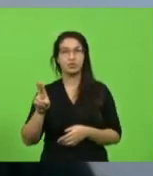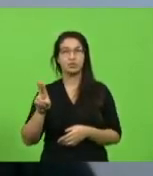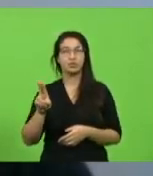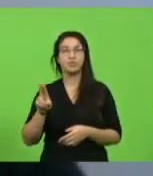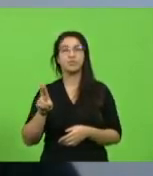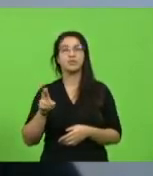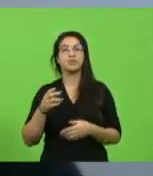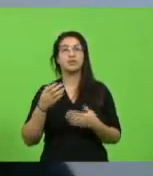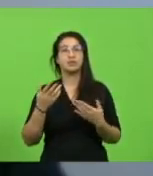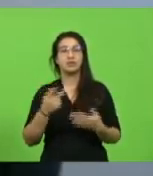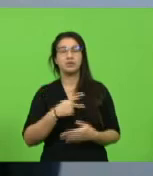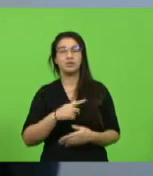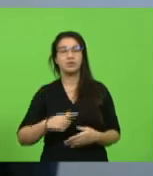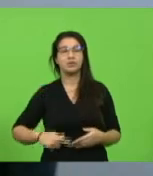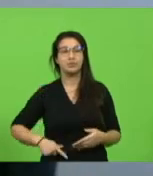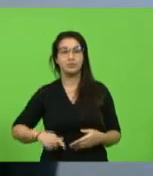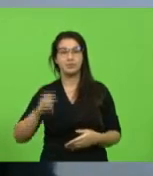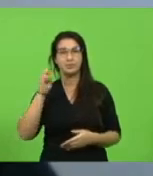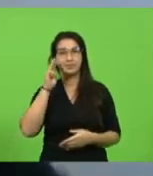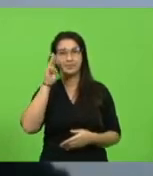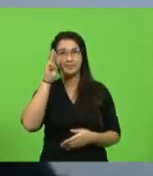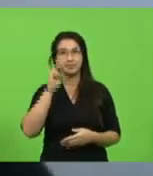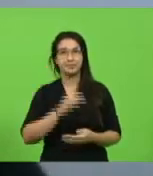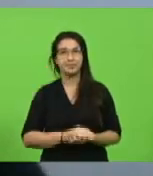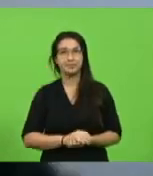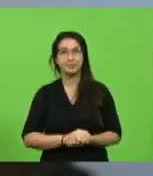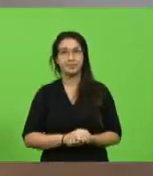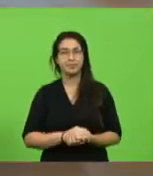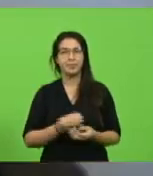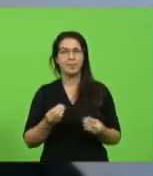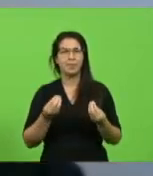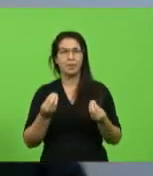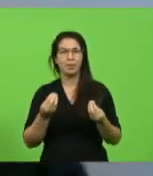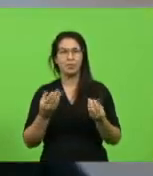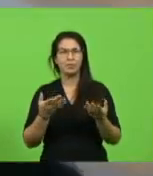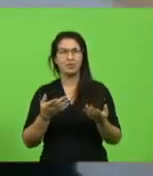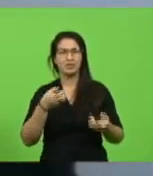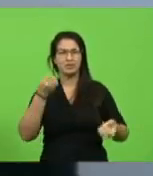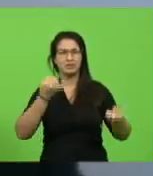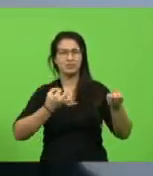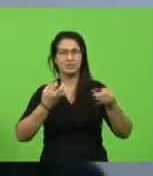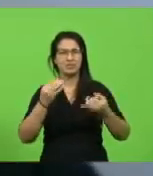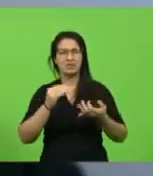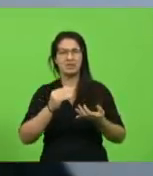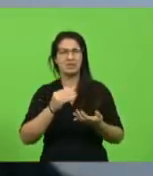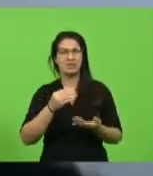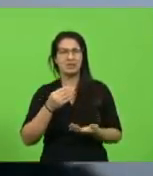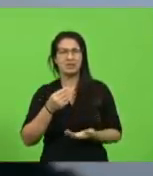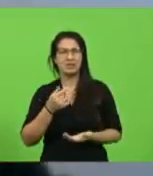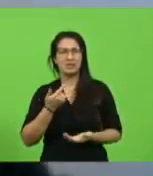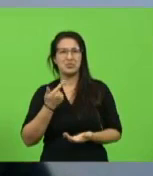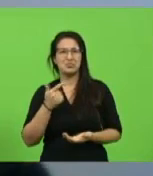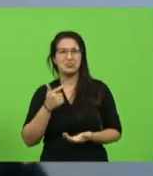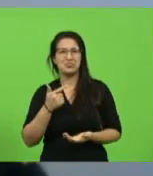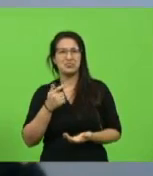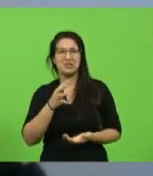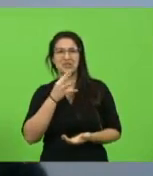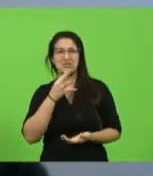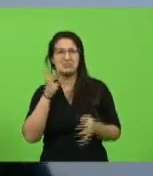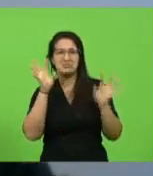presidido pelo governador do Estado. Como pode alegar a falta de participação e o não